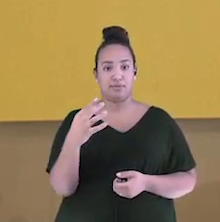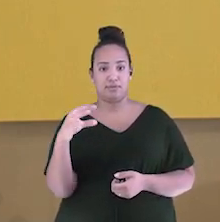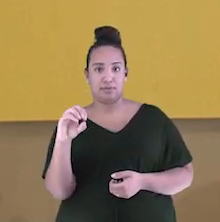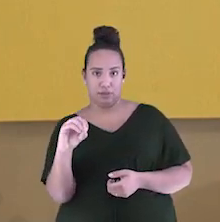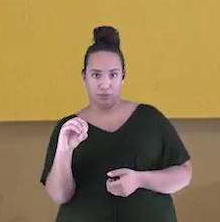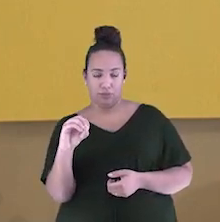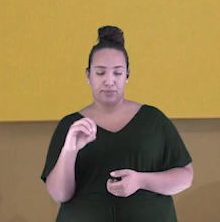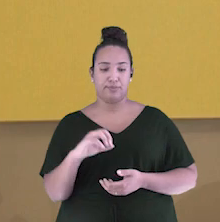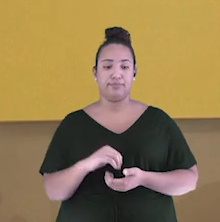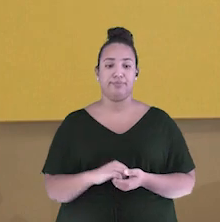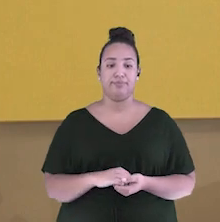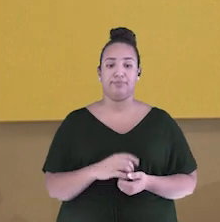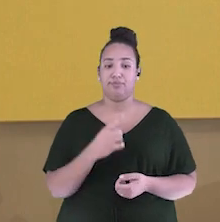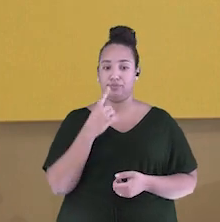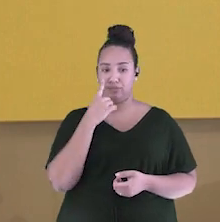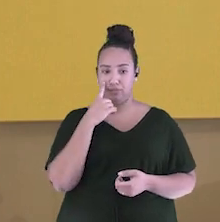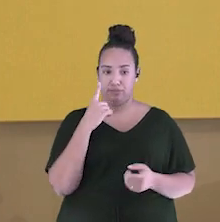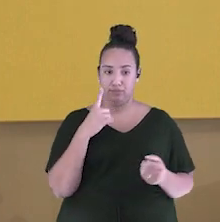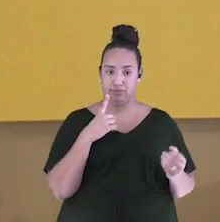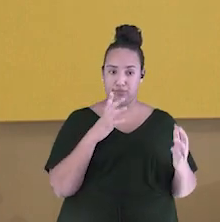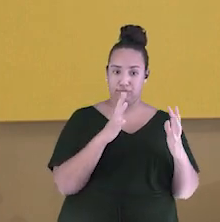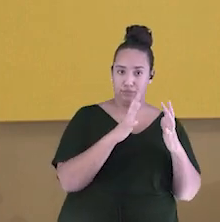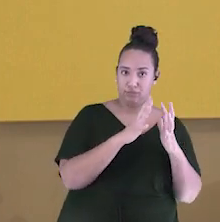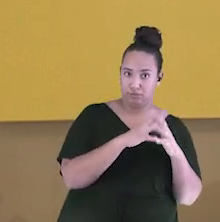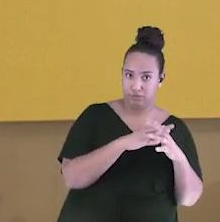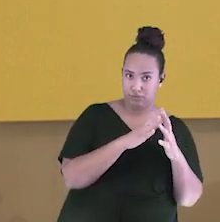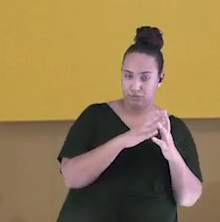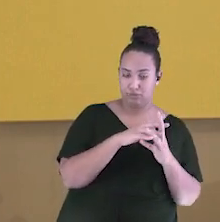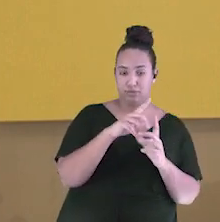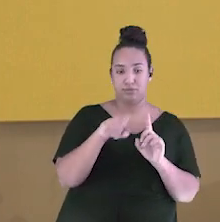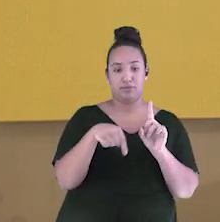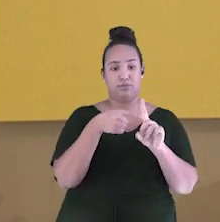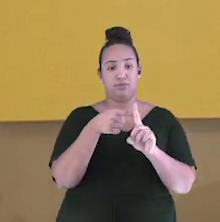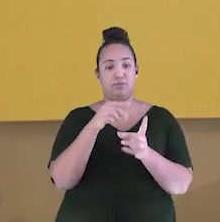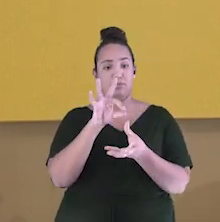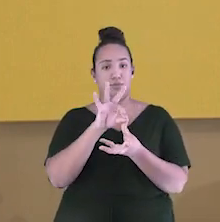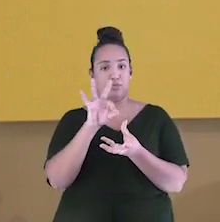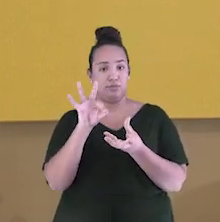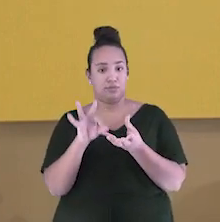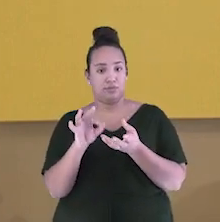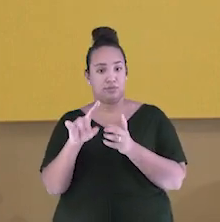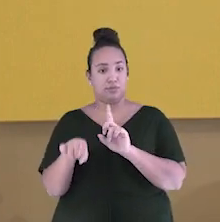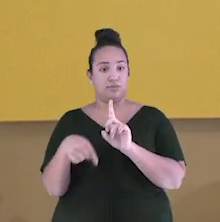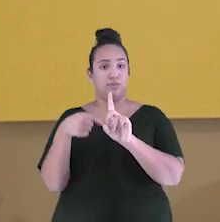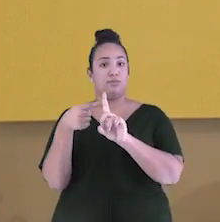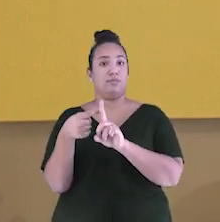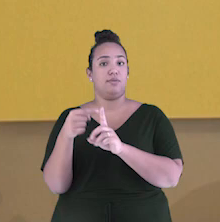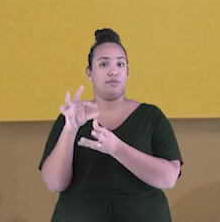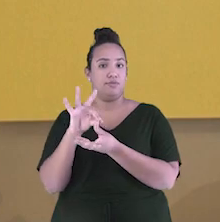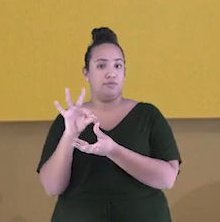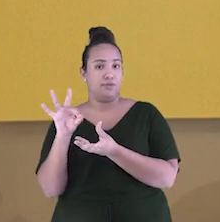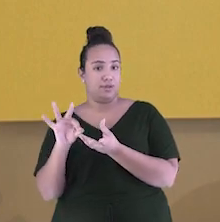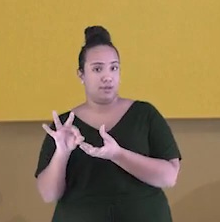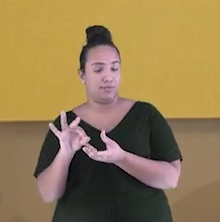Coração. Aqui nós temos consoante mais vogal mais vogal.